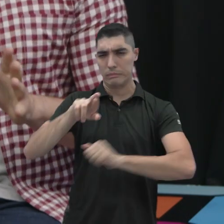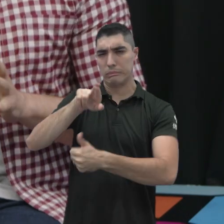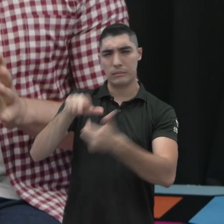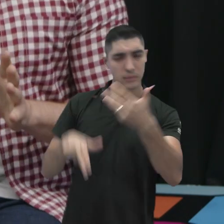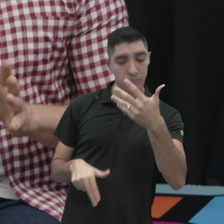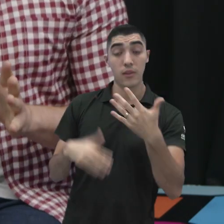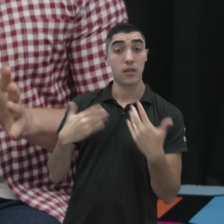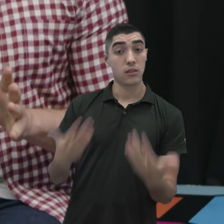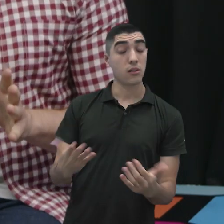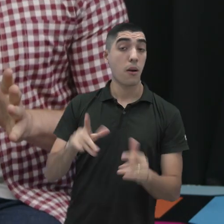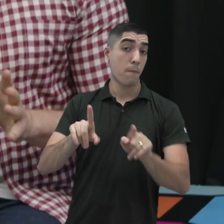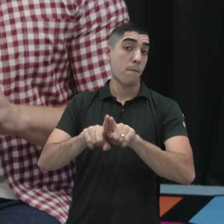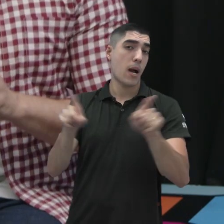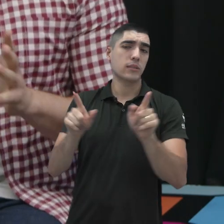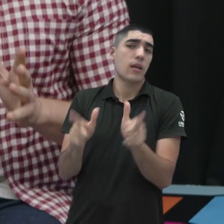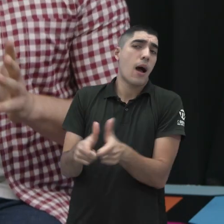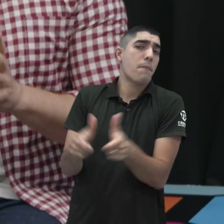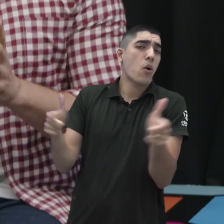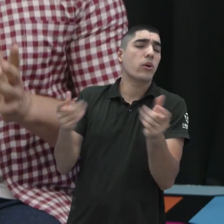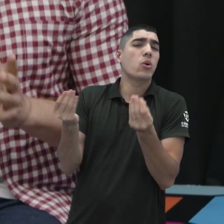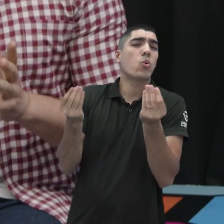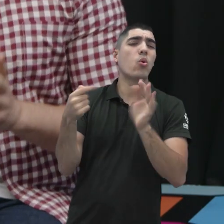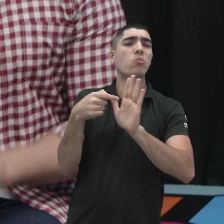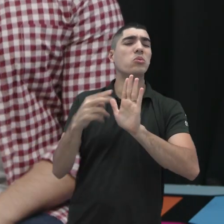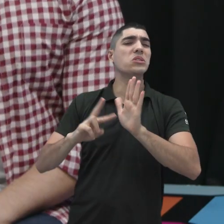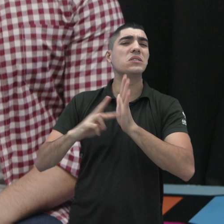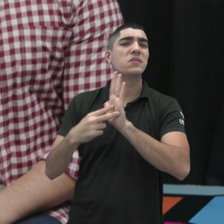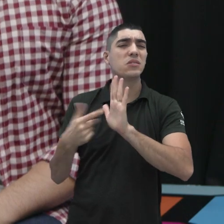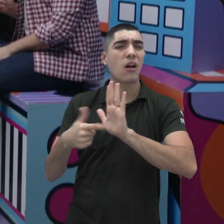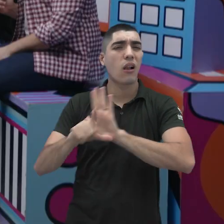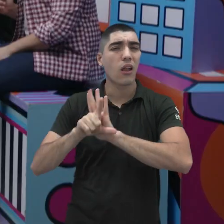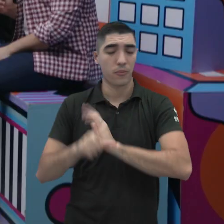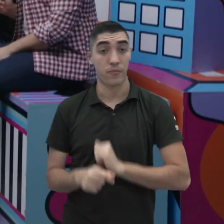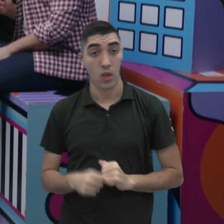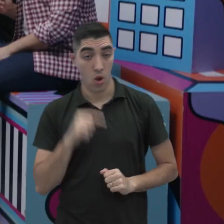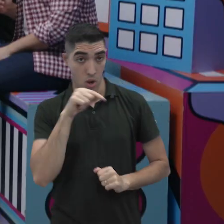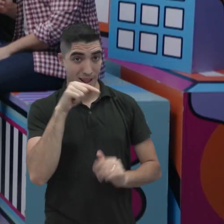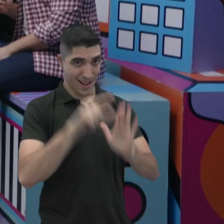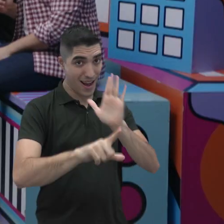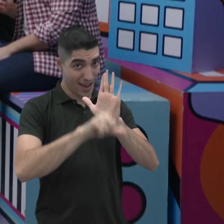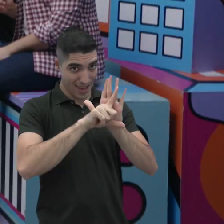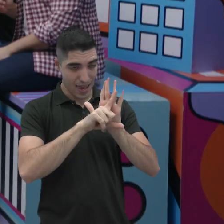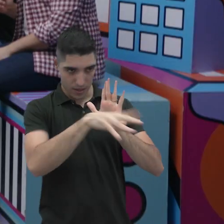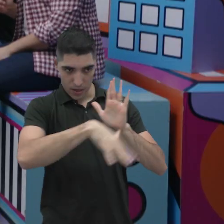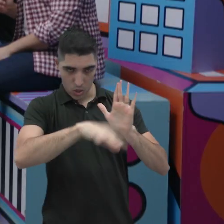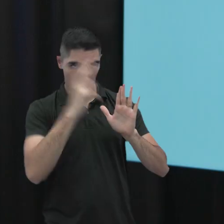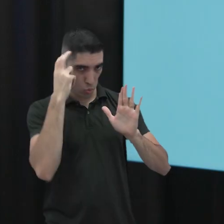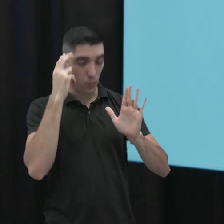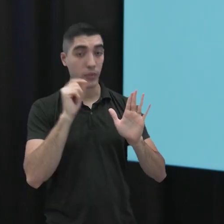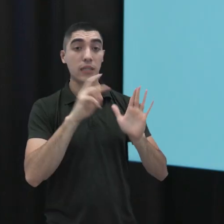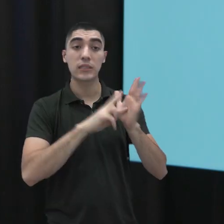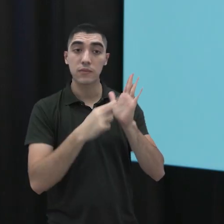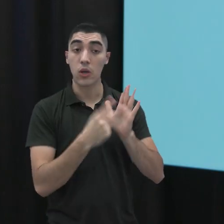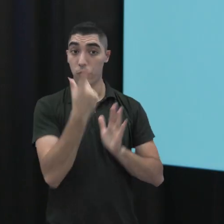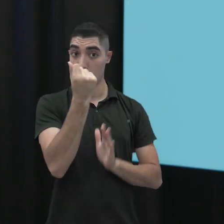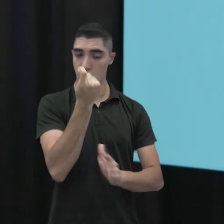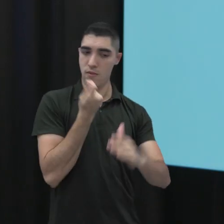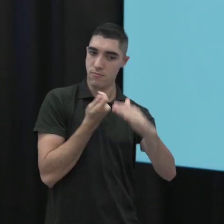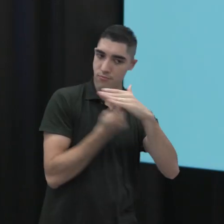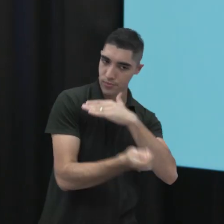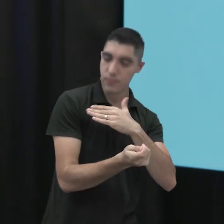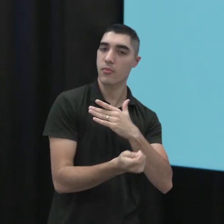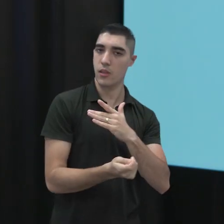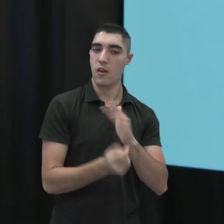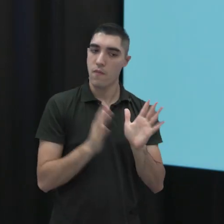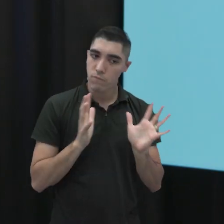uma delas tem as suas maneiras de agir, mas em linhas gerais como é que é o funcionamento? As leis de incentivo, em linha geral, elas são leis de incentivo que